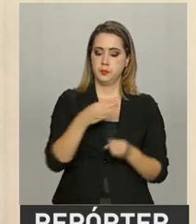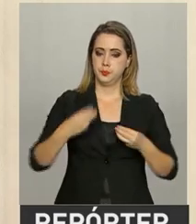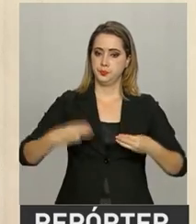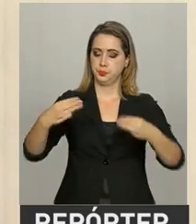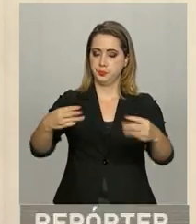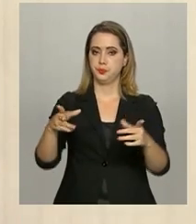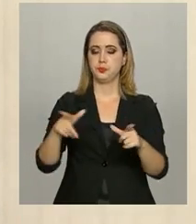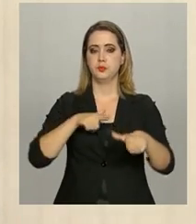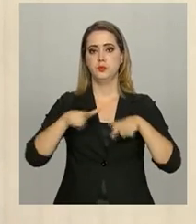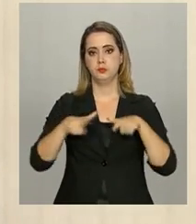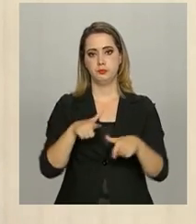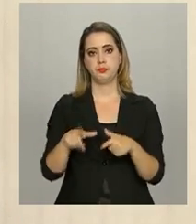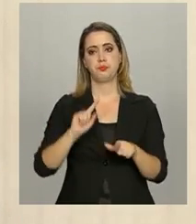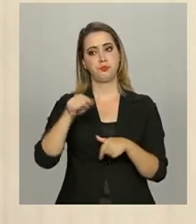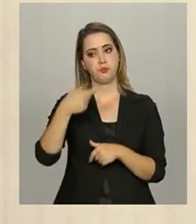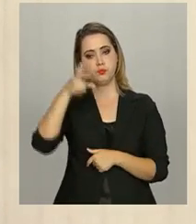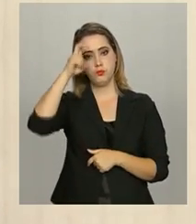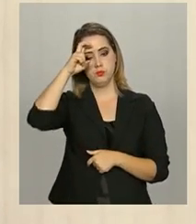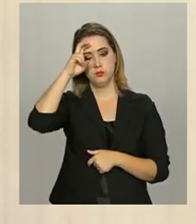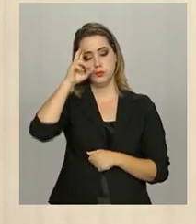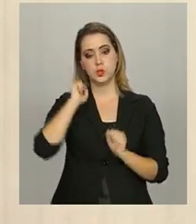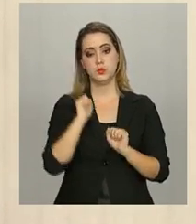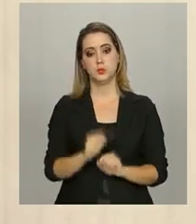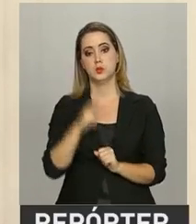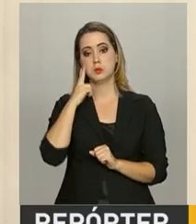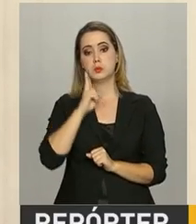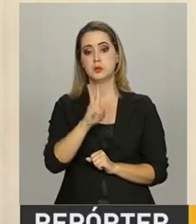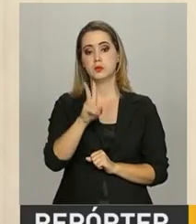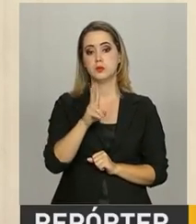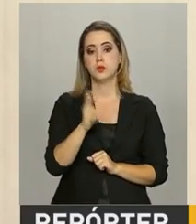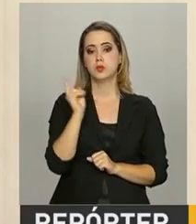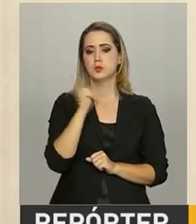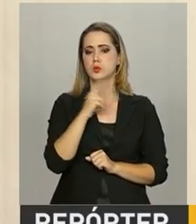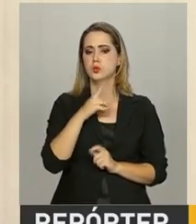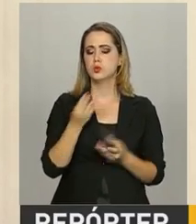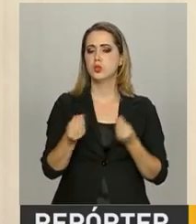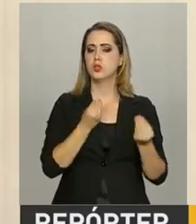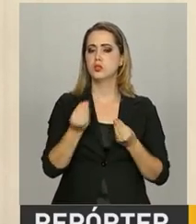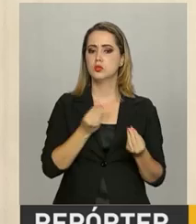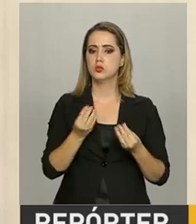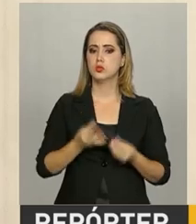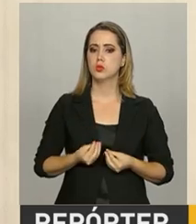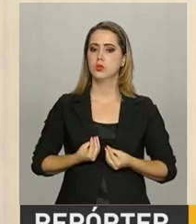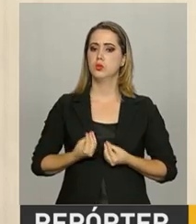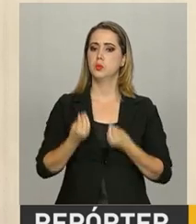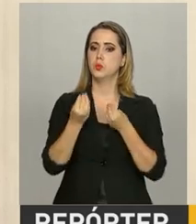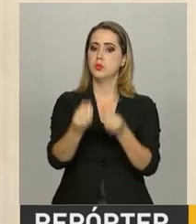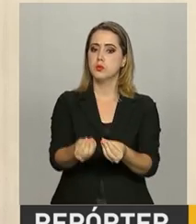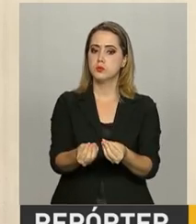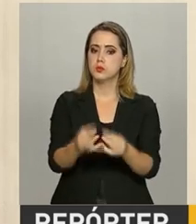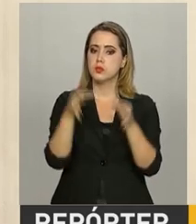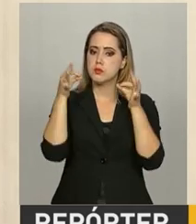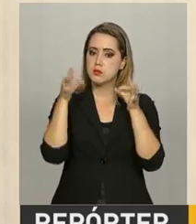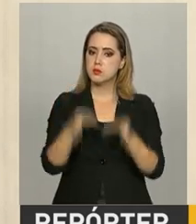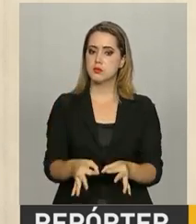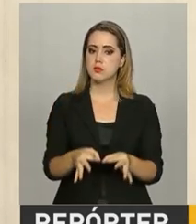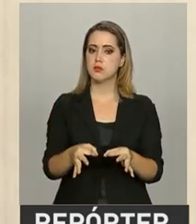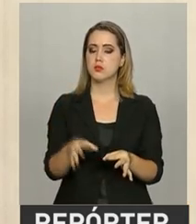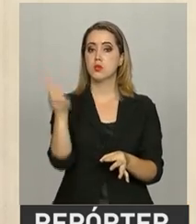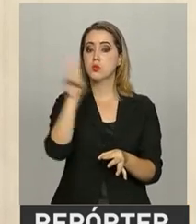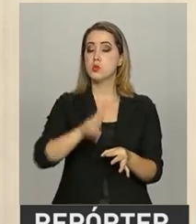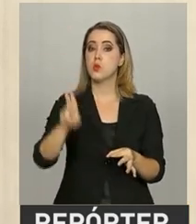próxima quinta-feira, para que nós possamos verificar rapidamente como dar efetividade a um instrumento que